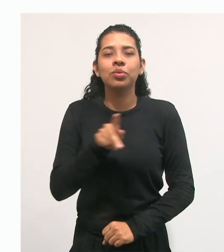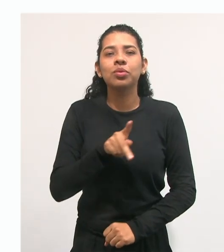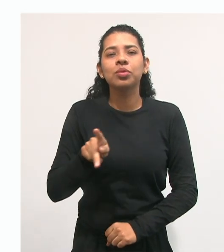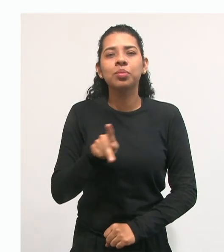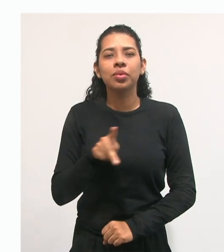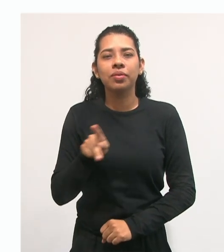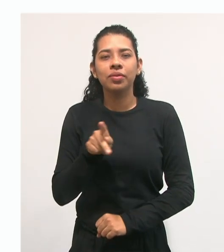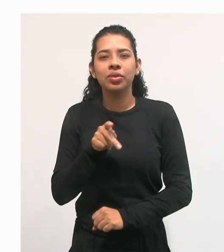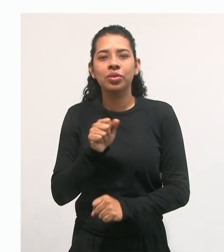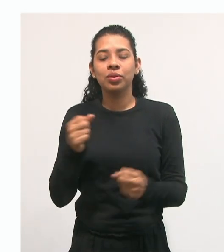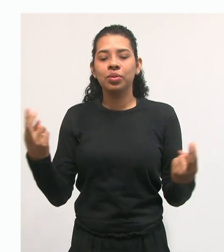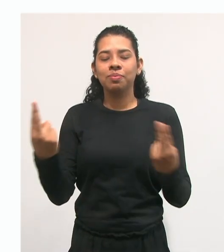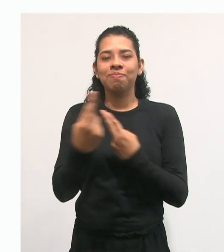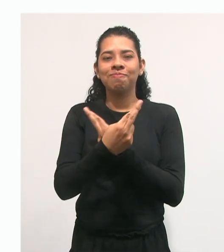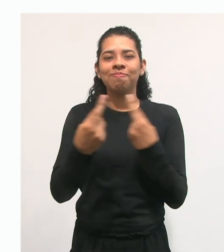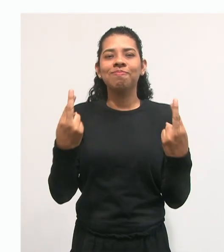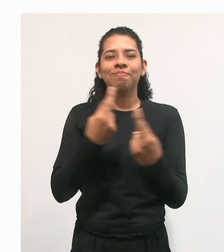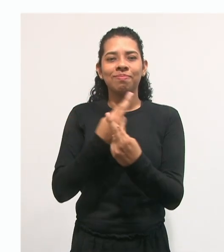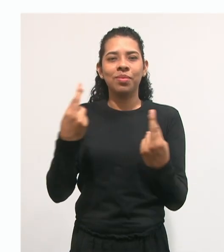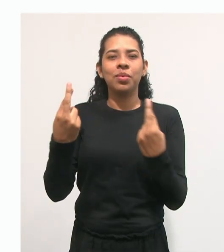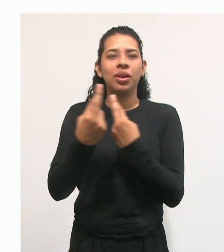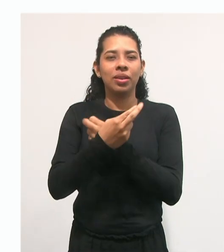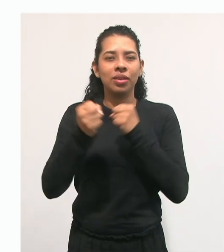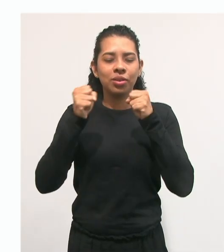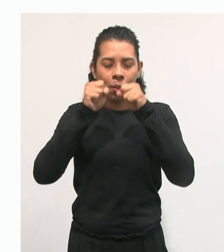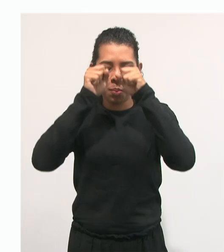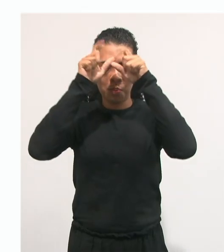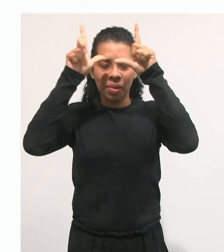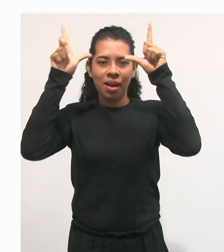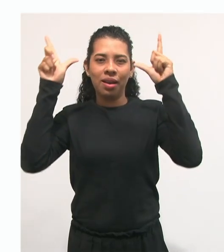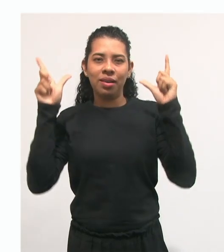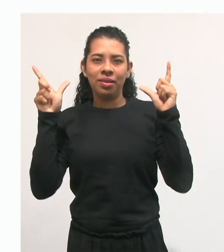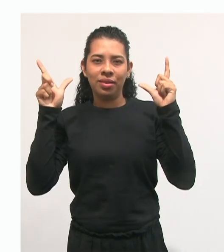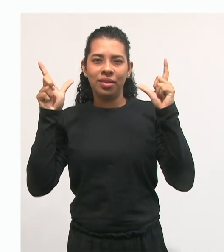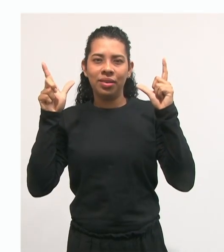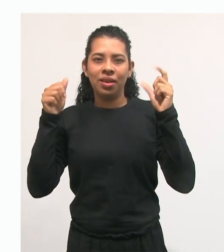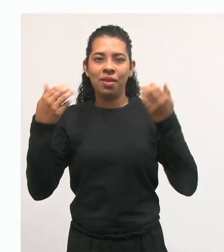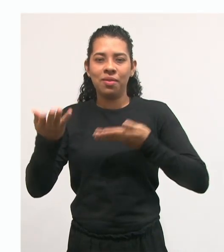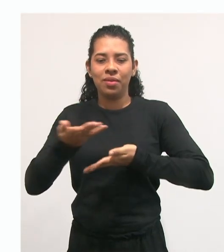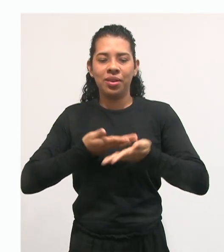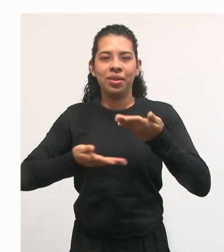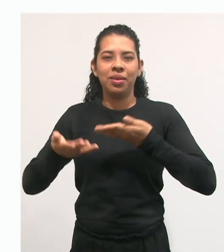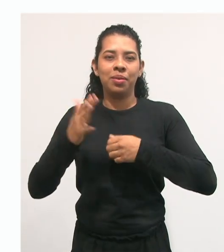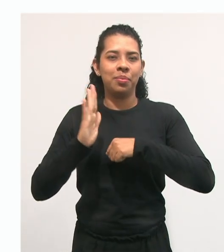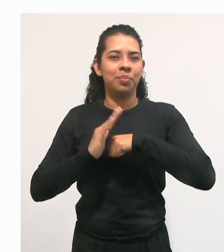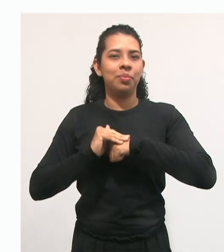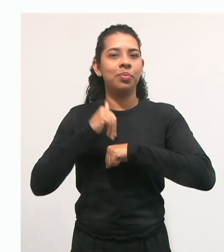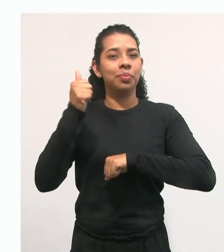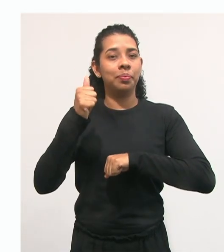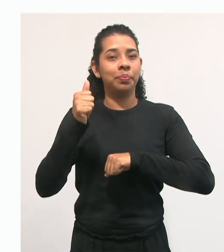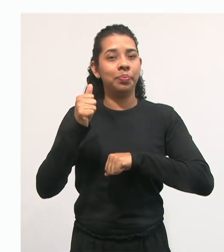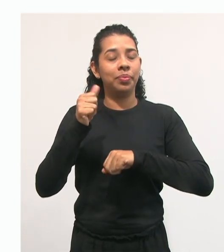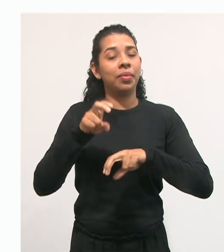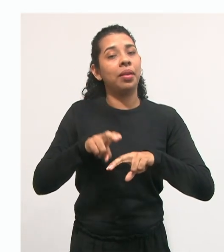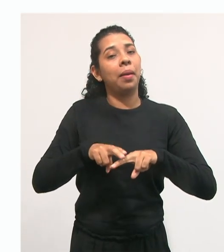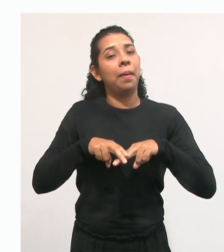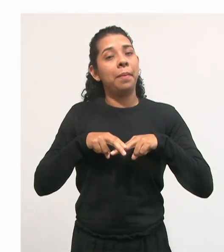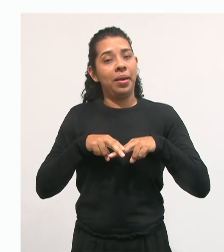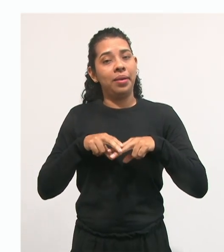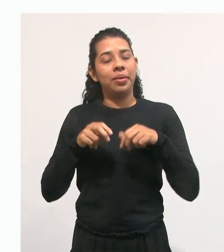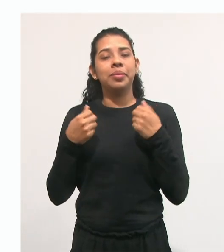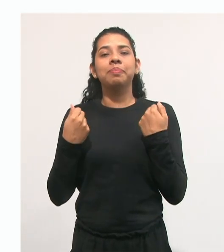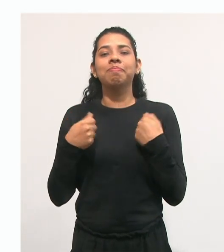relação do professor-aluno de uma forma mais aberta e interativa. Porém, né, tudo tem um porém,